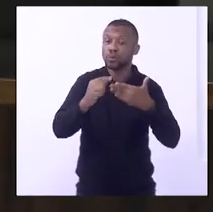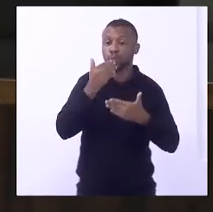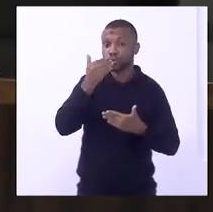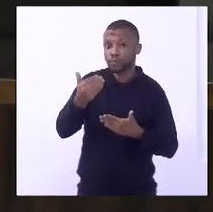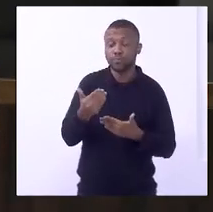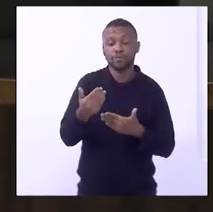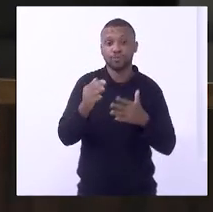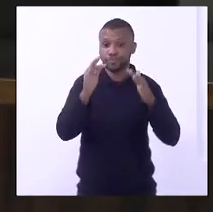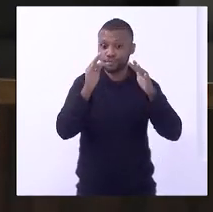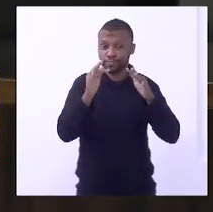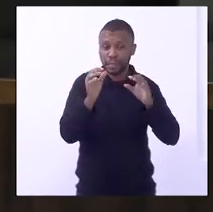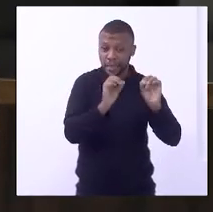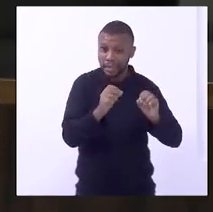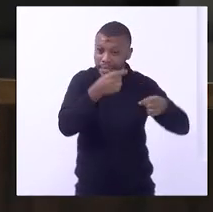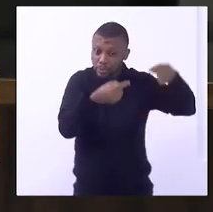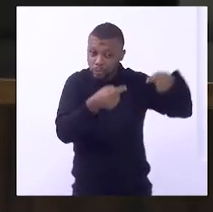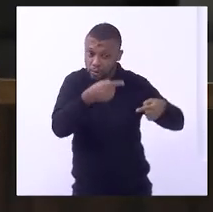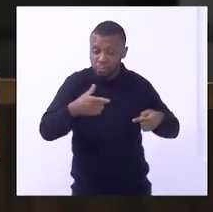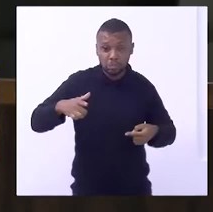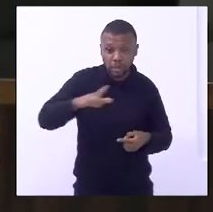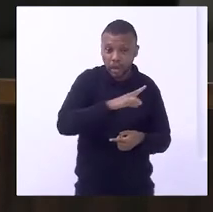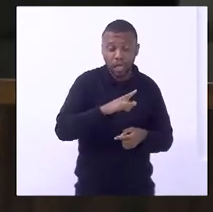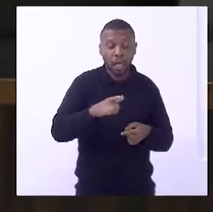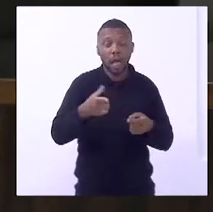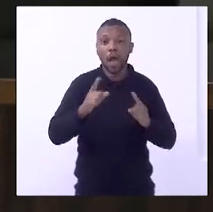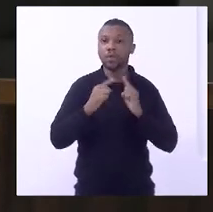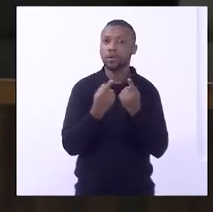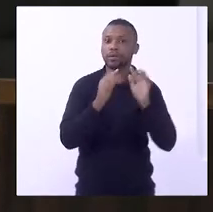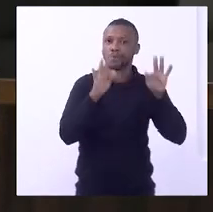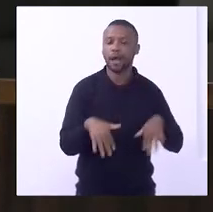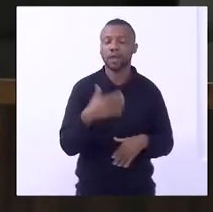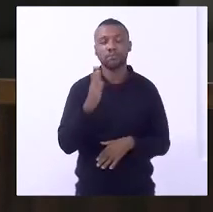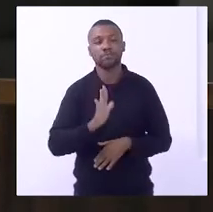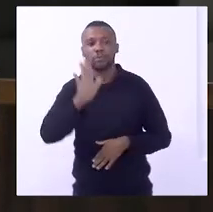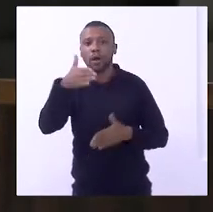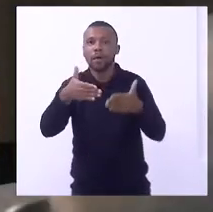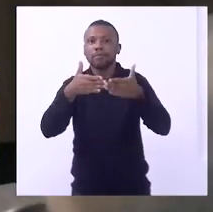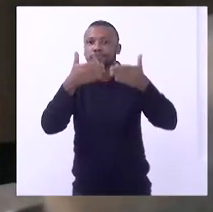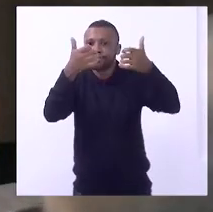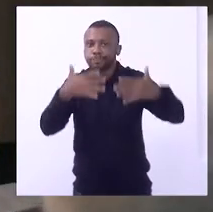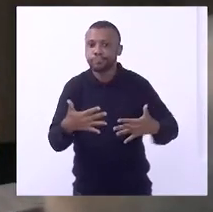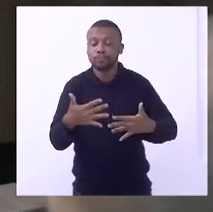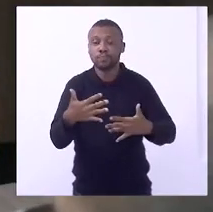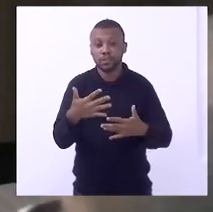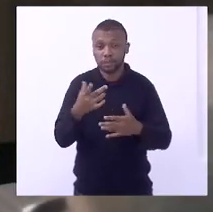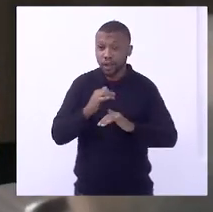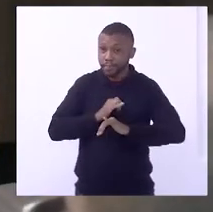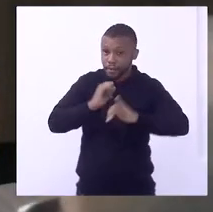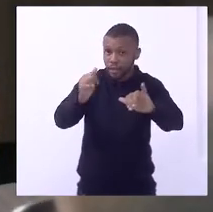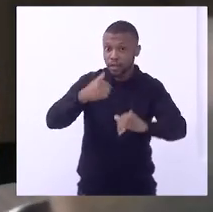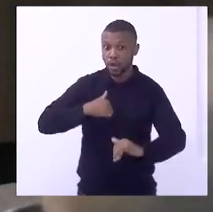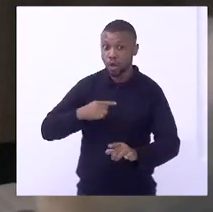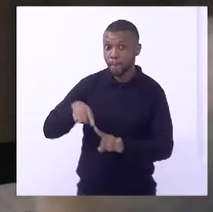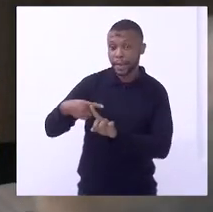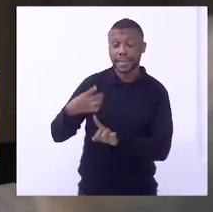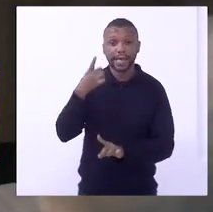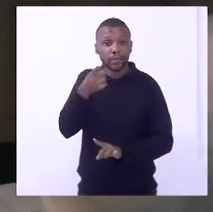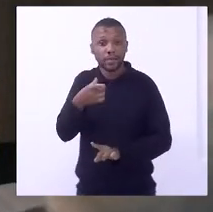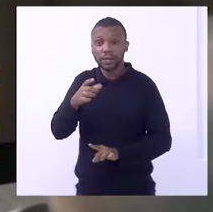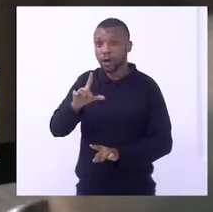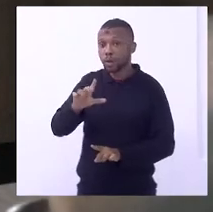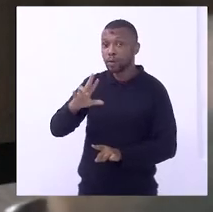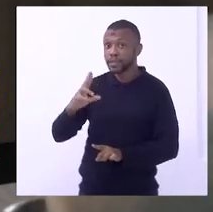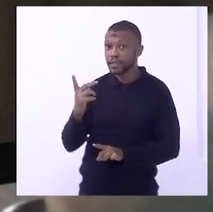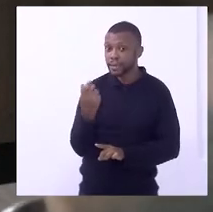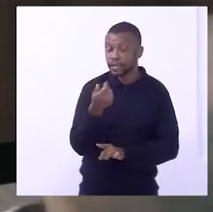a tratar na quarta sessão extraordinária do dia, mesmo está encerrada. Só para dizer que eu e a deputada Lucinha estamos, perdão, declarando o voto